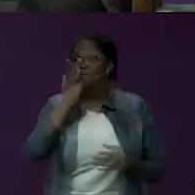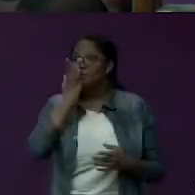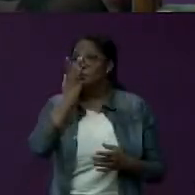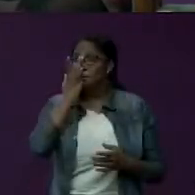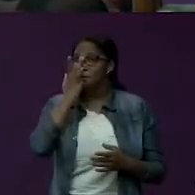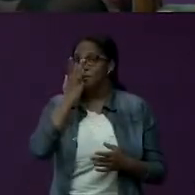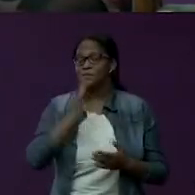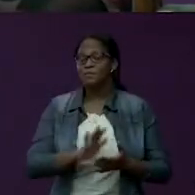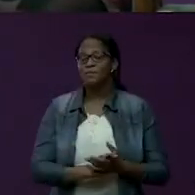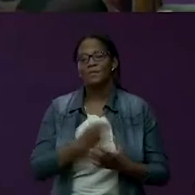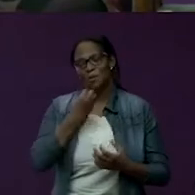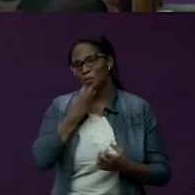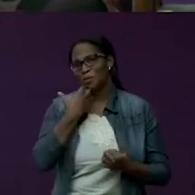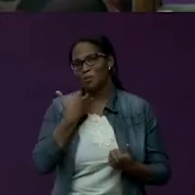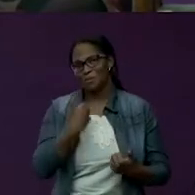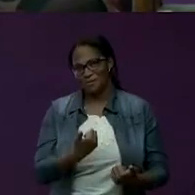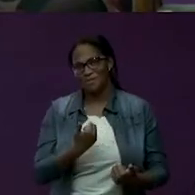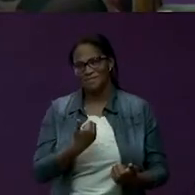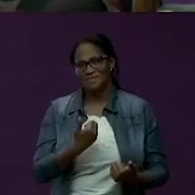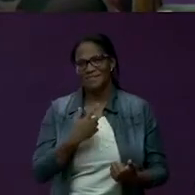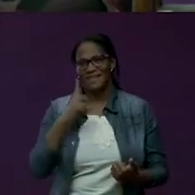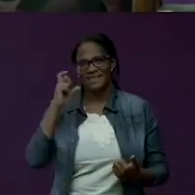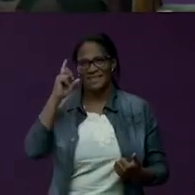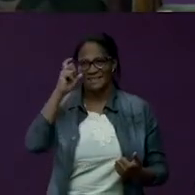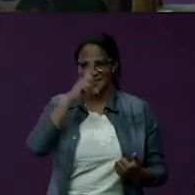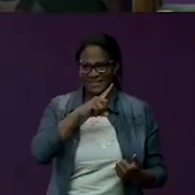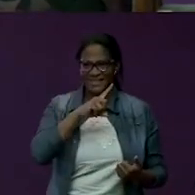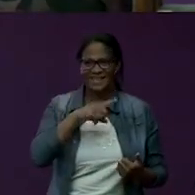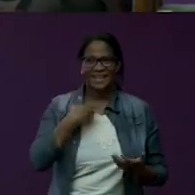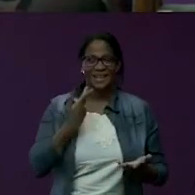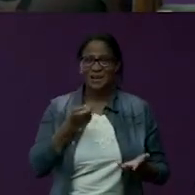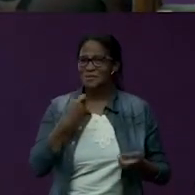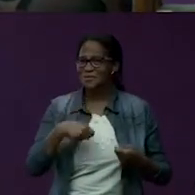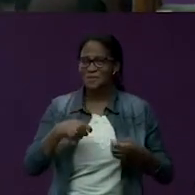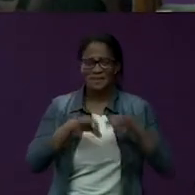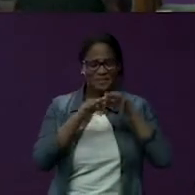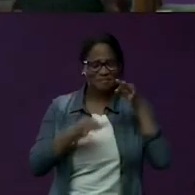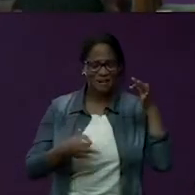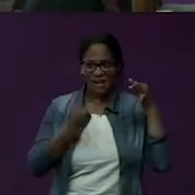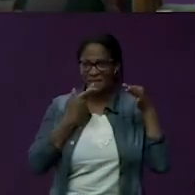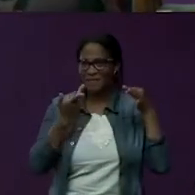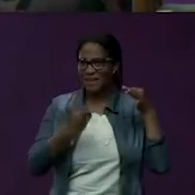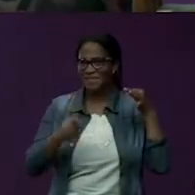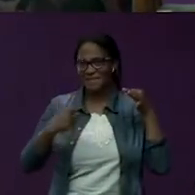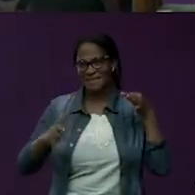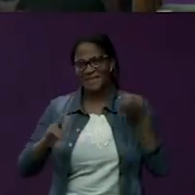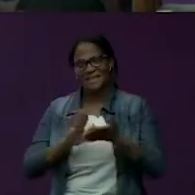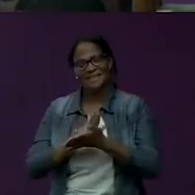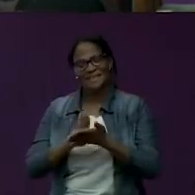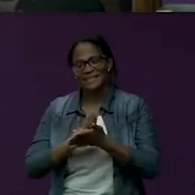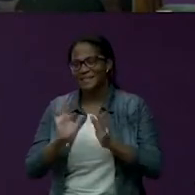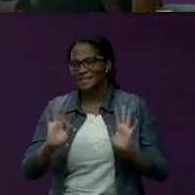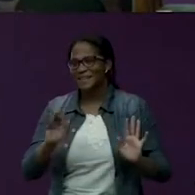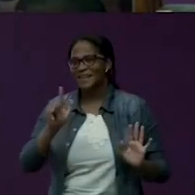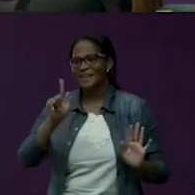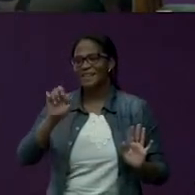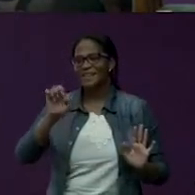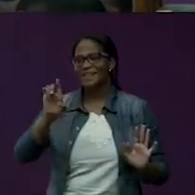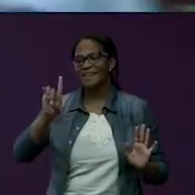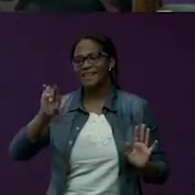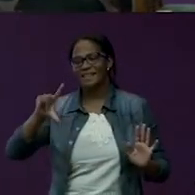Sem chorar. Bom, de fato, assim, é difícil. Eu acho que não tem que falar mais nada, não. Eu acho que vocês já falaram e o Gadelha falou por todos,